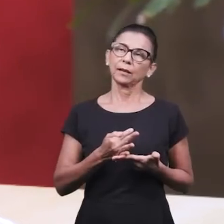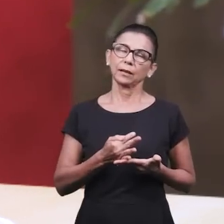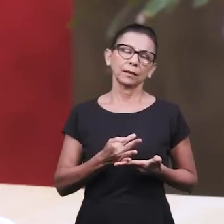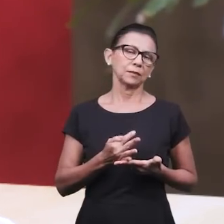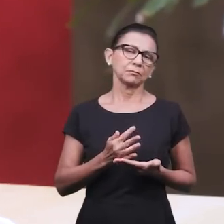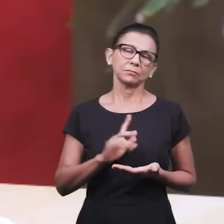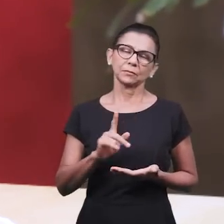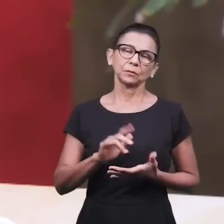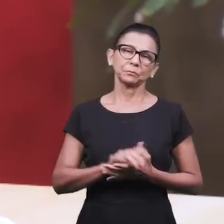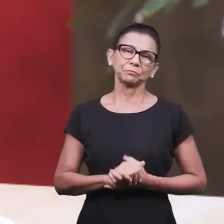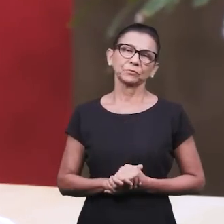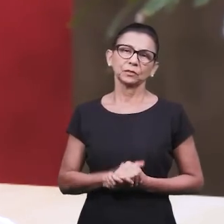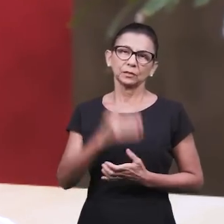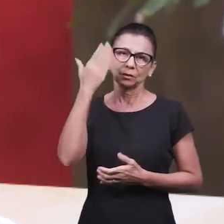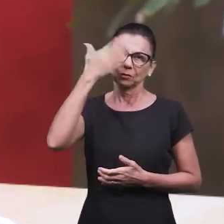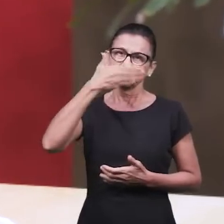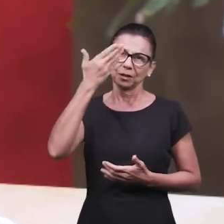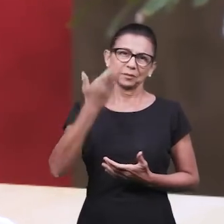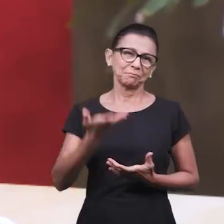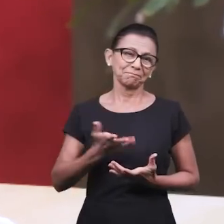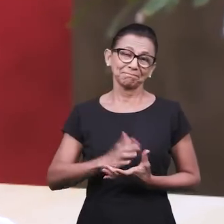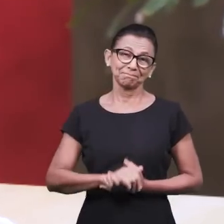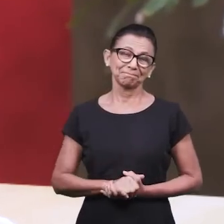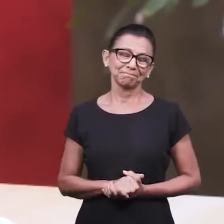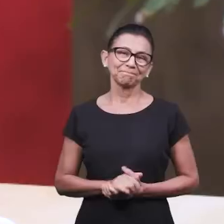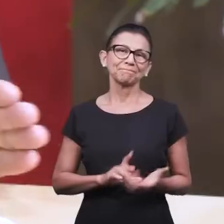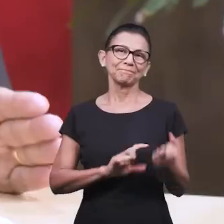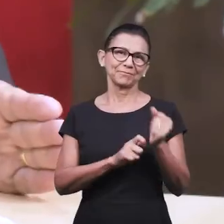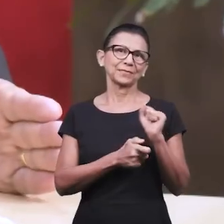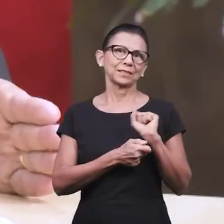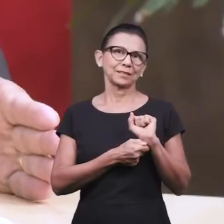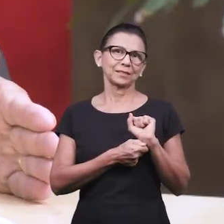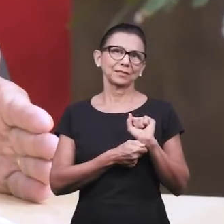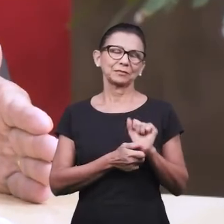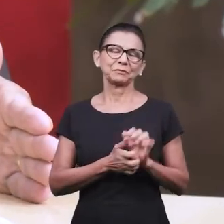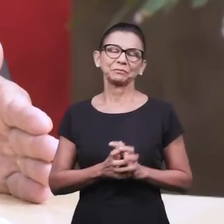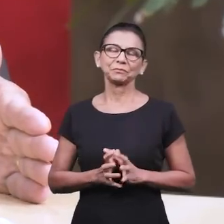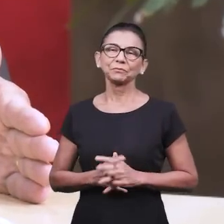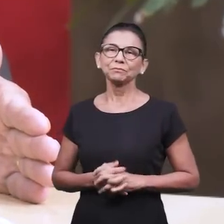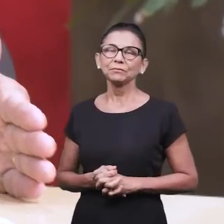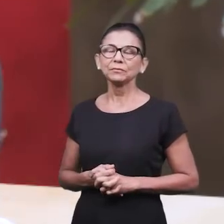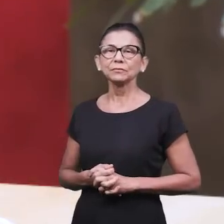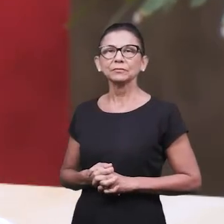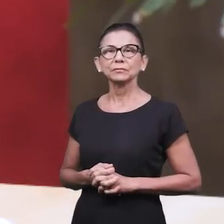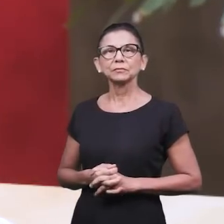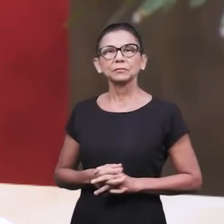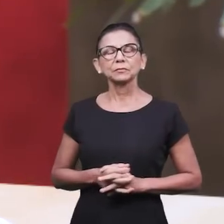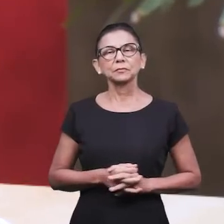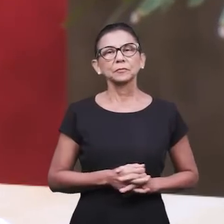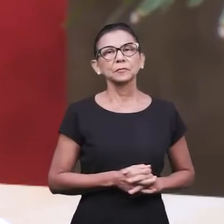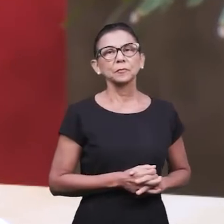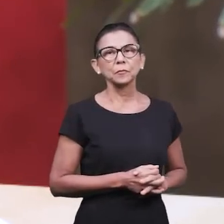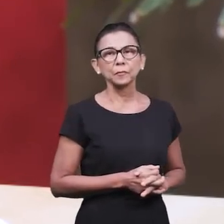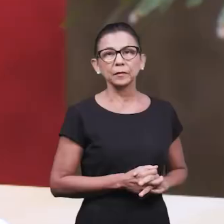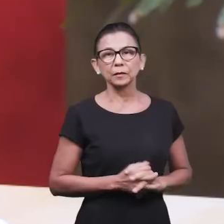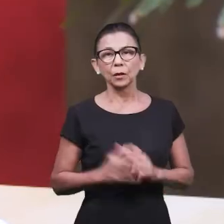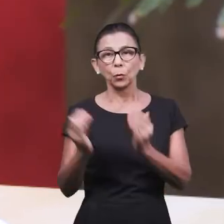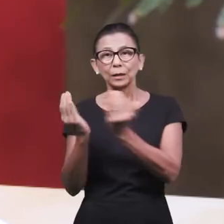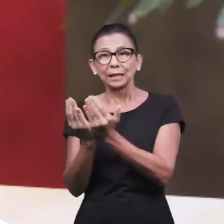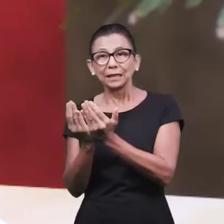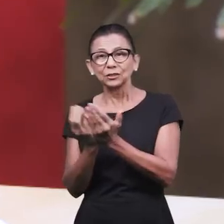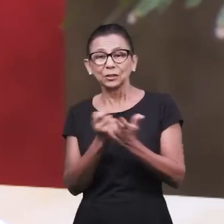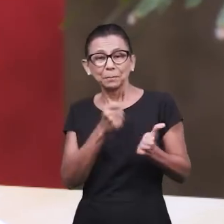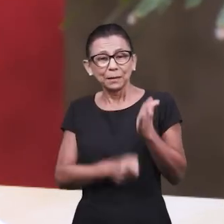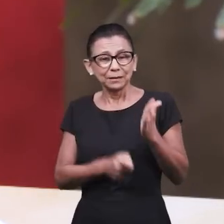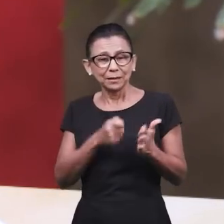a fé é o firme fundamento daquilo que você não vê. Então é um mistério. Então, eles tinham que batalhar por essa